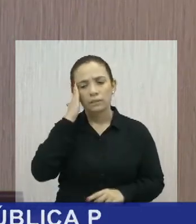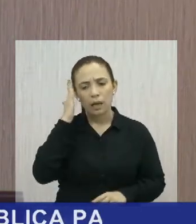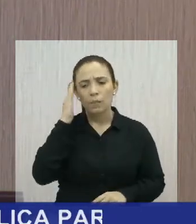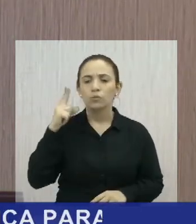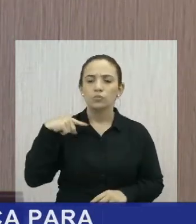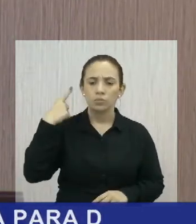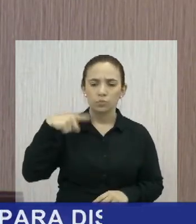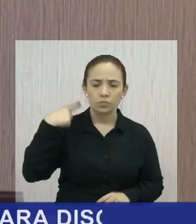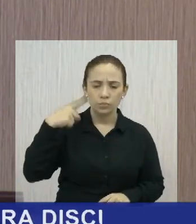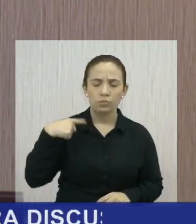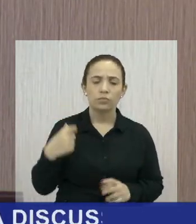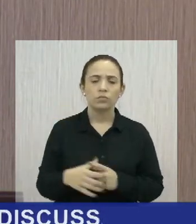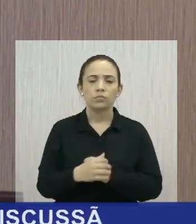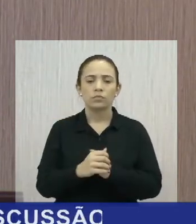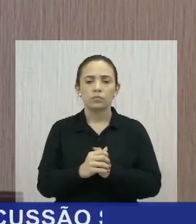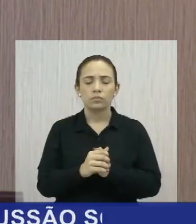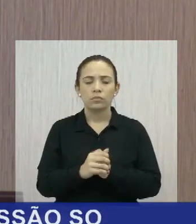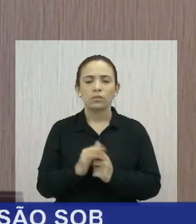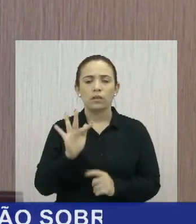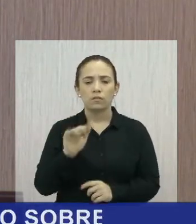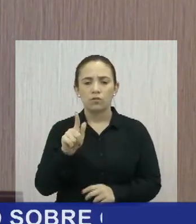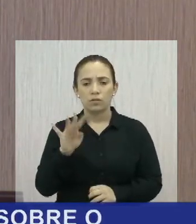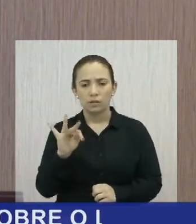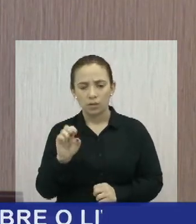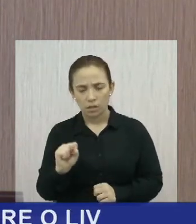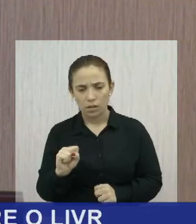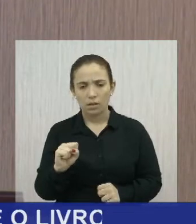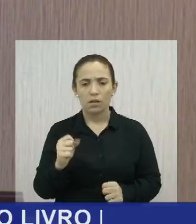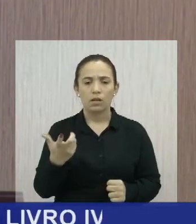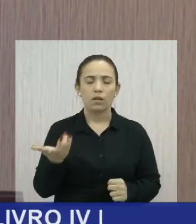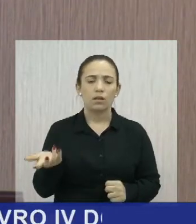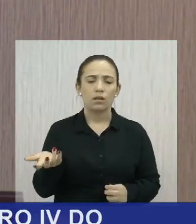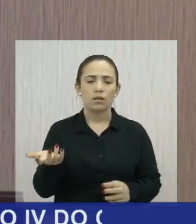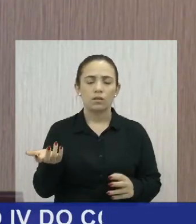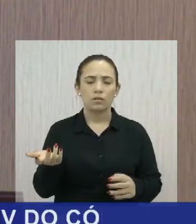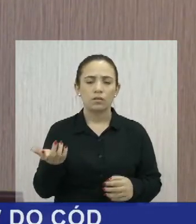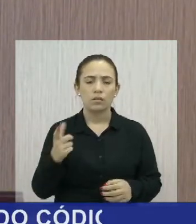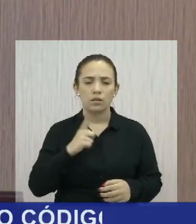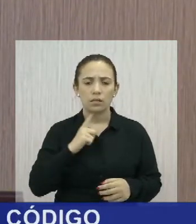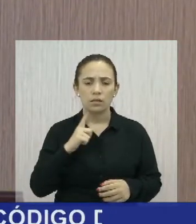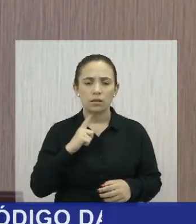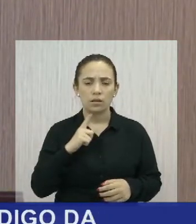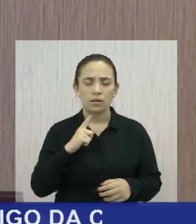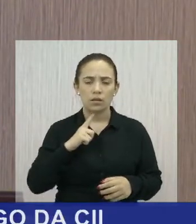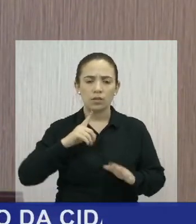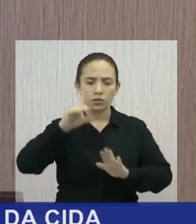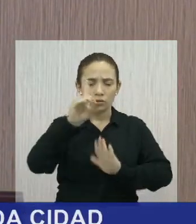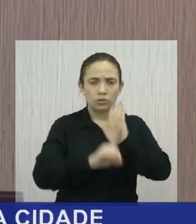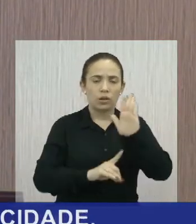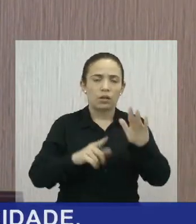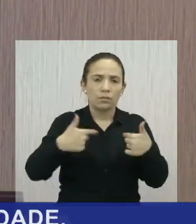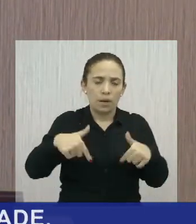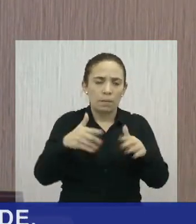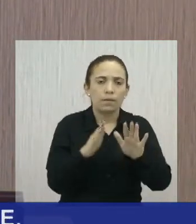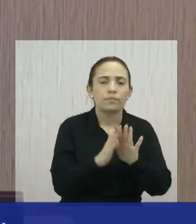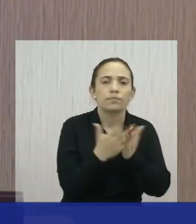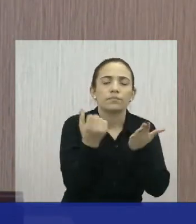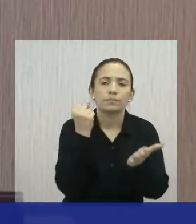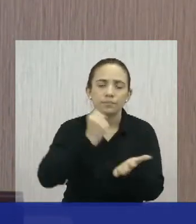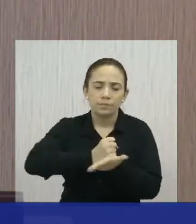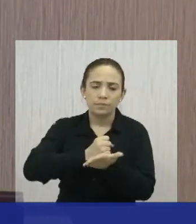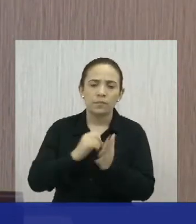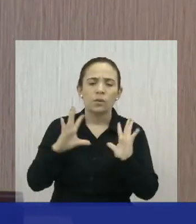direito, o FGTS, as obrigações sociais como um todo, obviamente que os direitos trabalhistas, claro que a